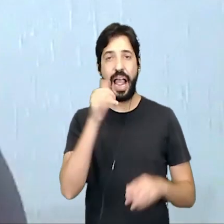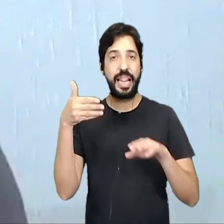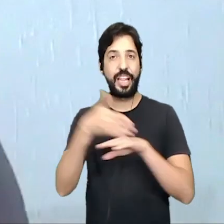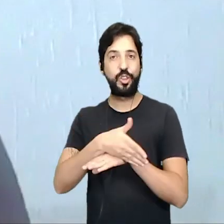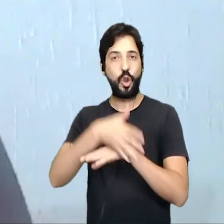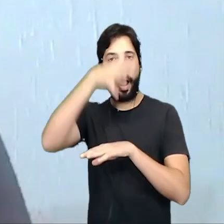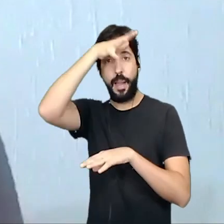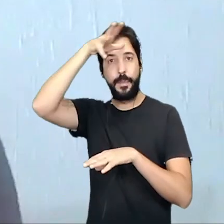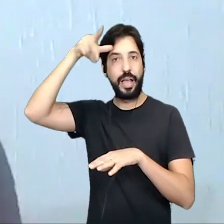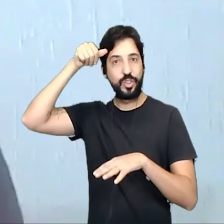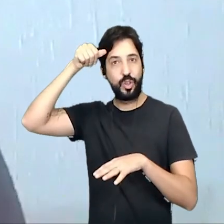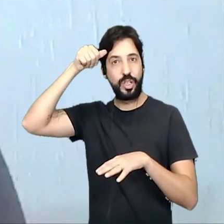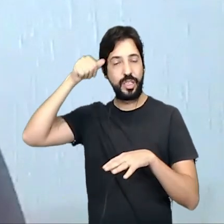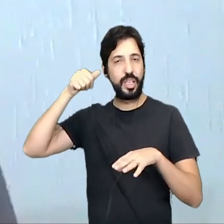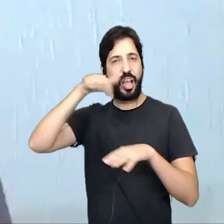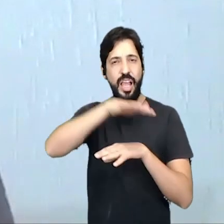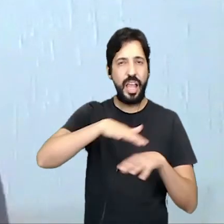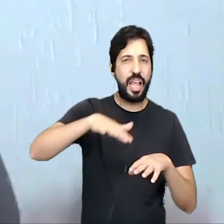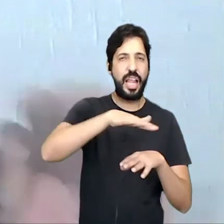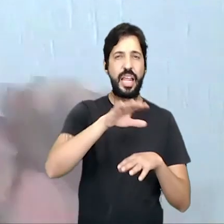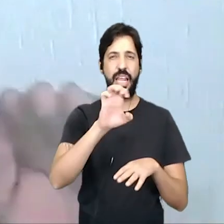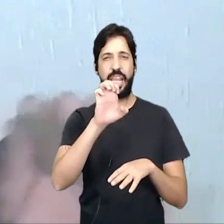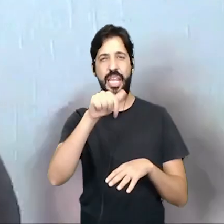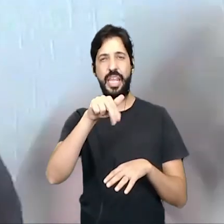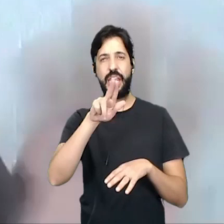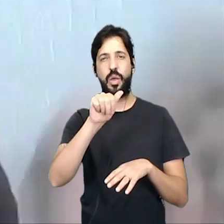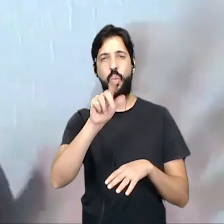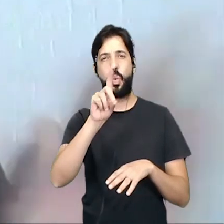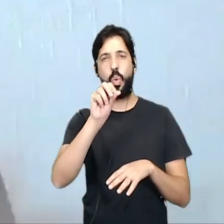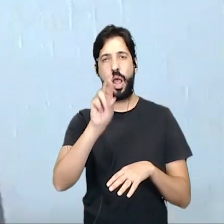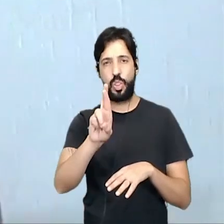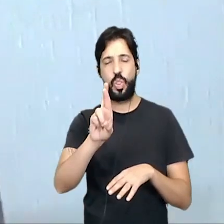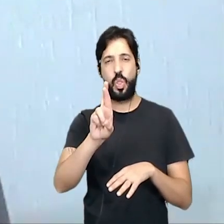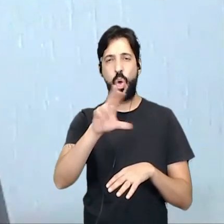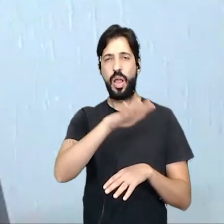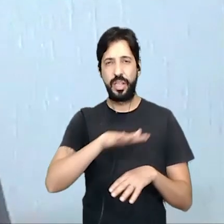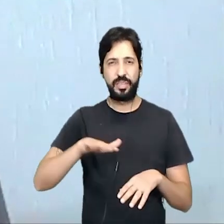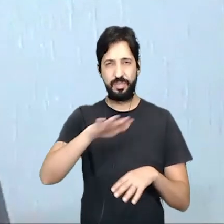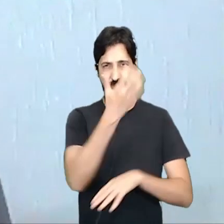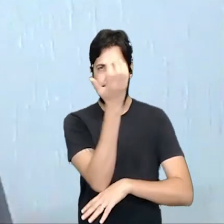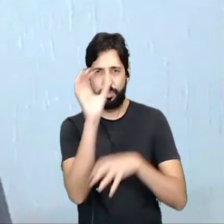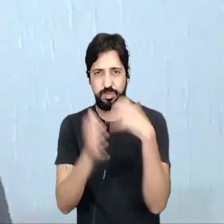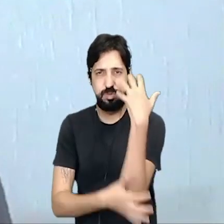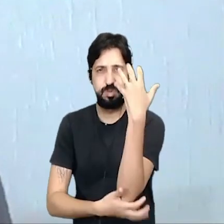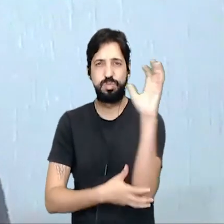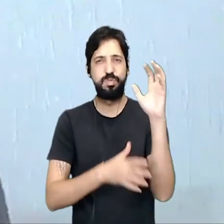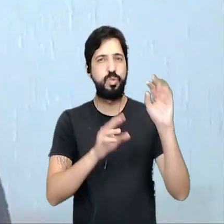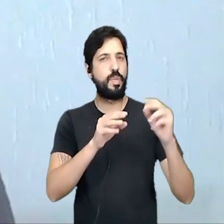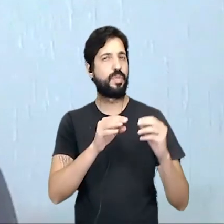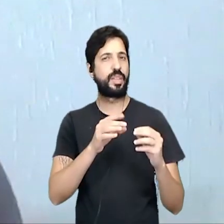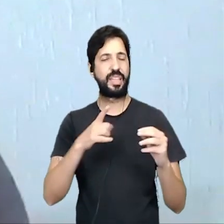italiano que entrou na Amazônia e foi lá para aquela região do Equador ali, e numa região de